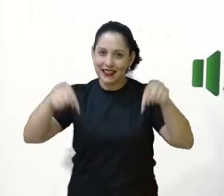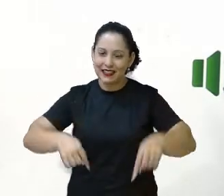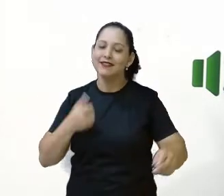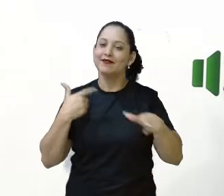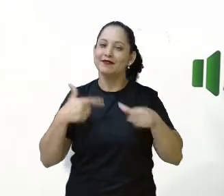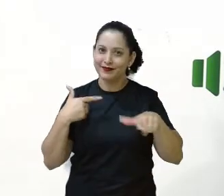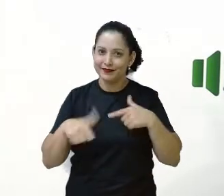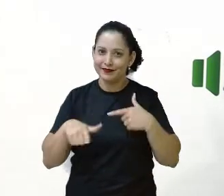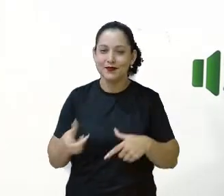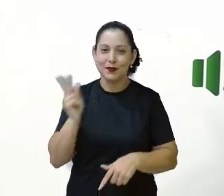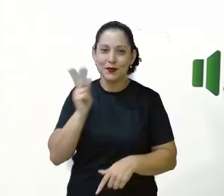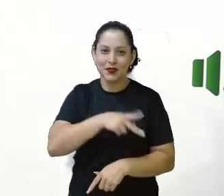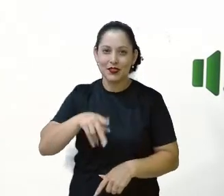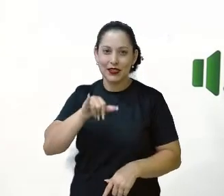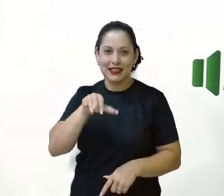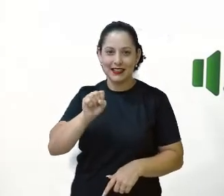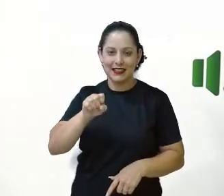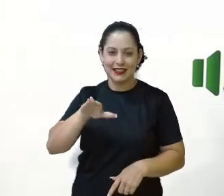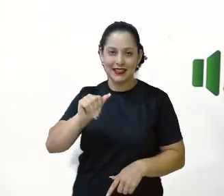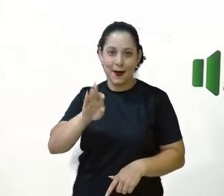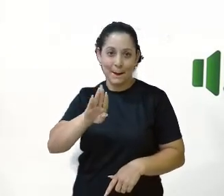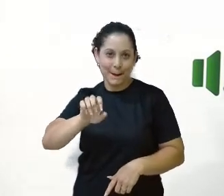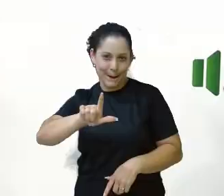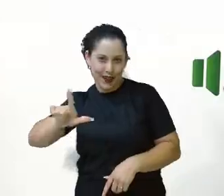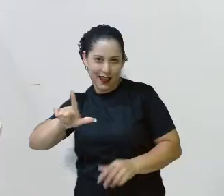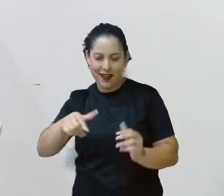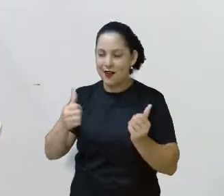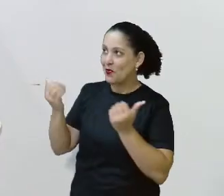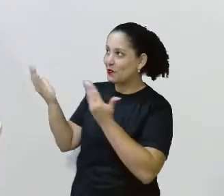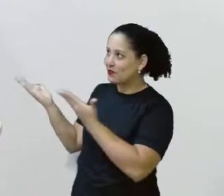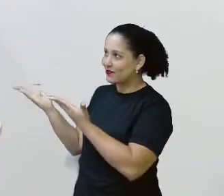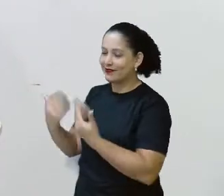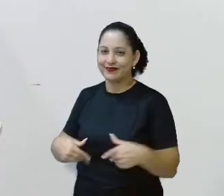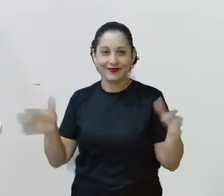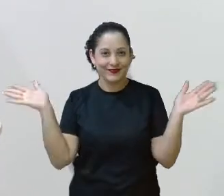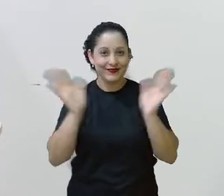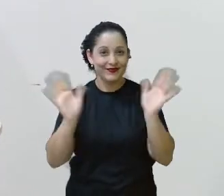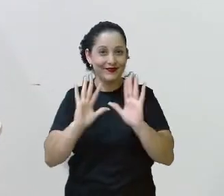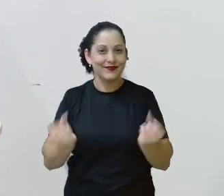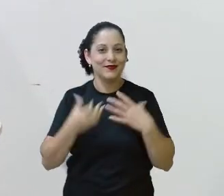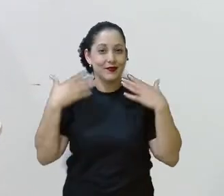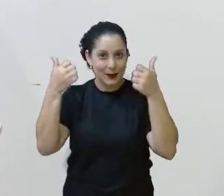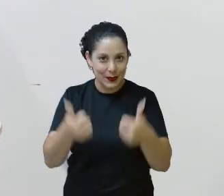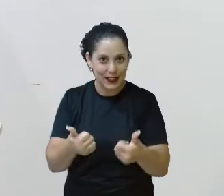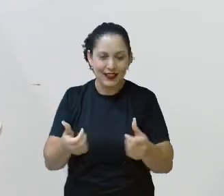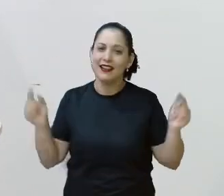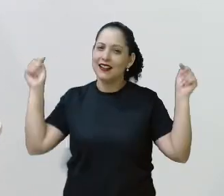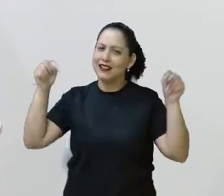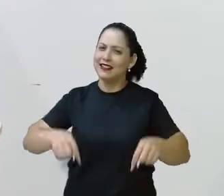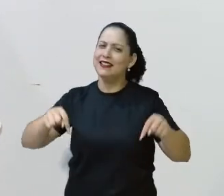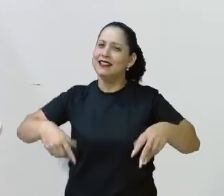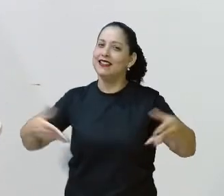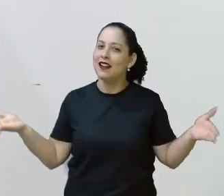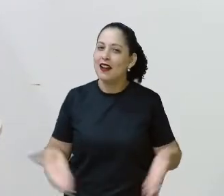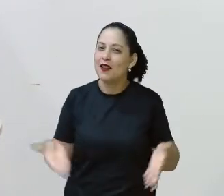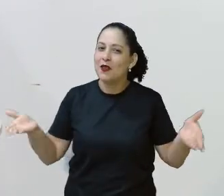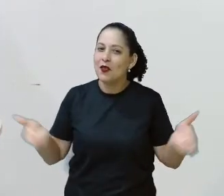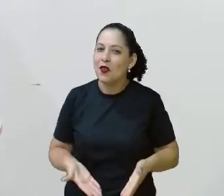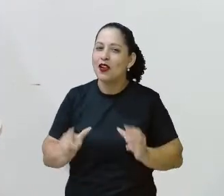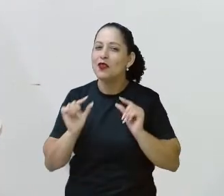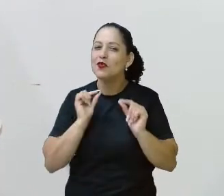professora Isabel. Olá, pessoal, tudo bem com vocês? Eu vou estar aqui para, em algum